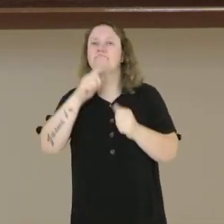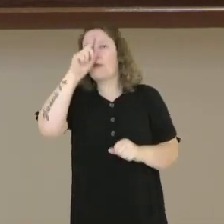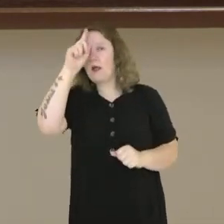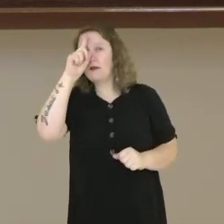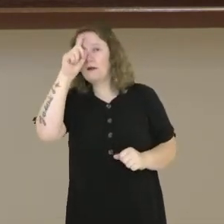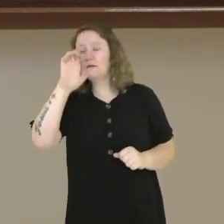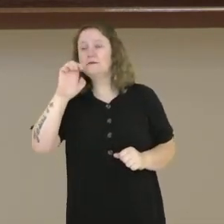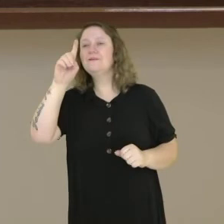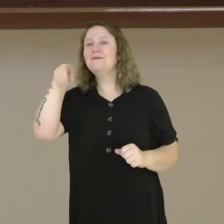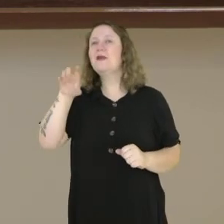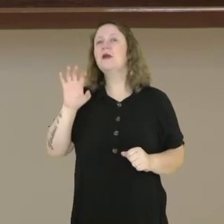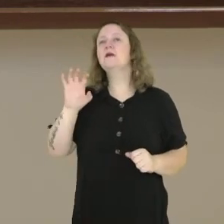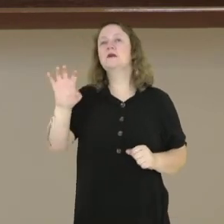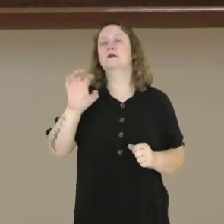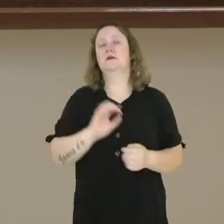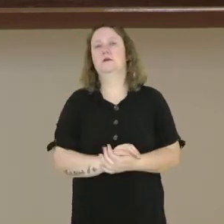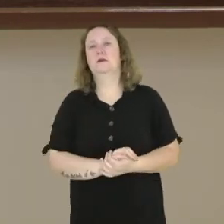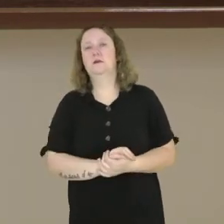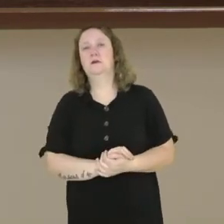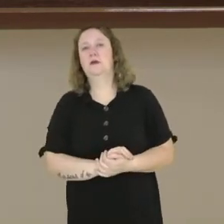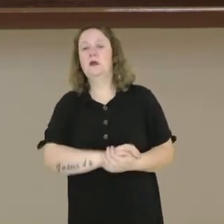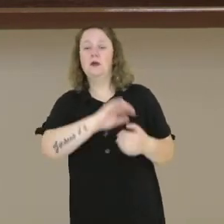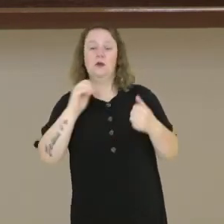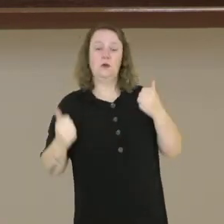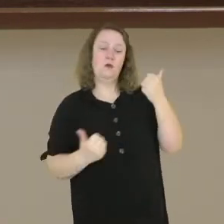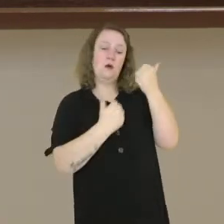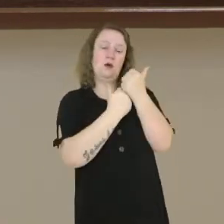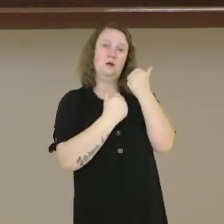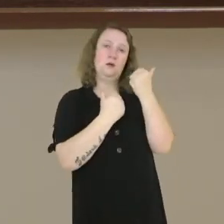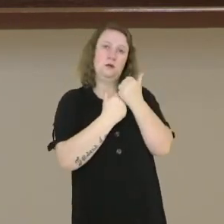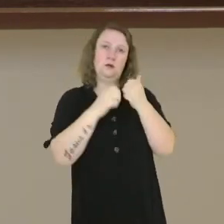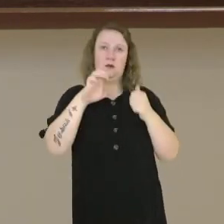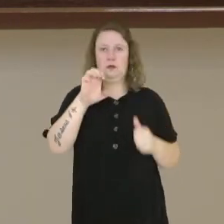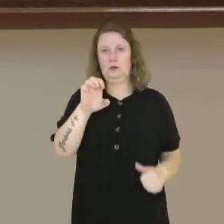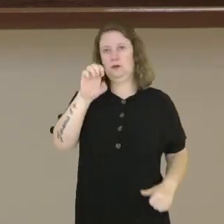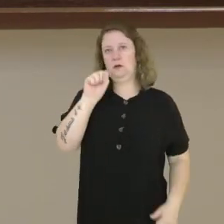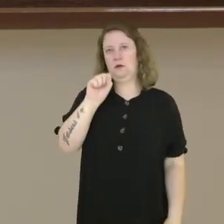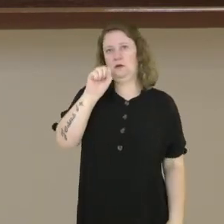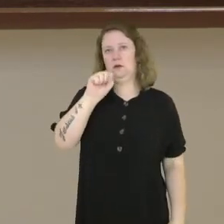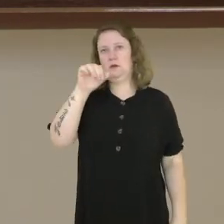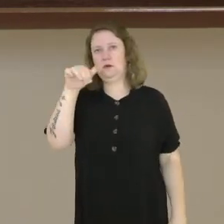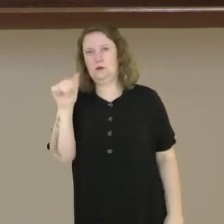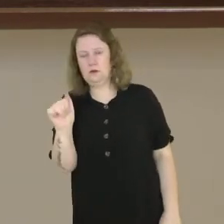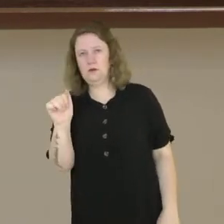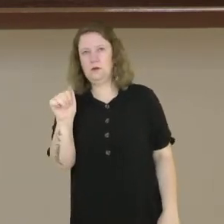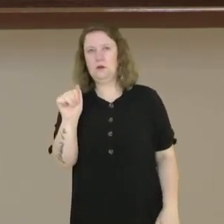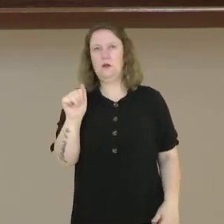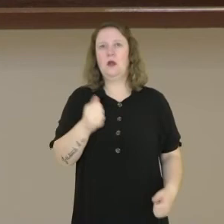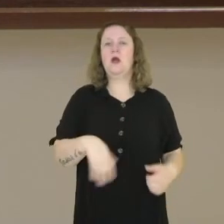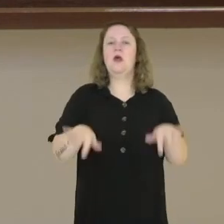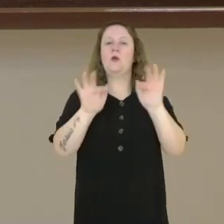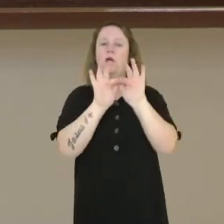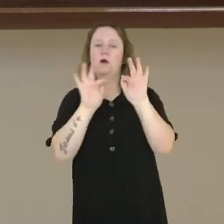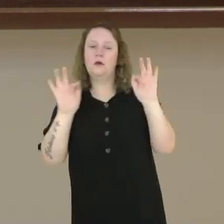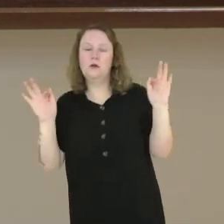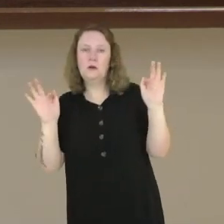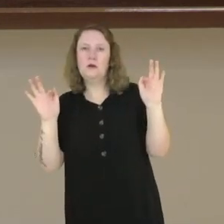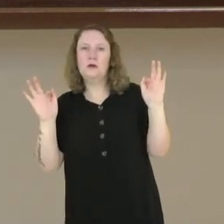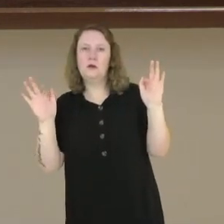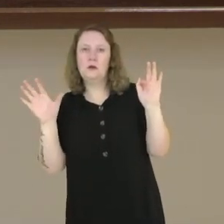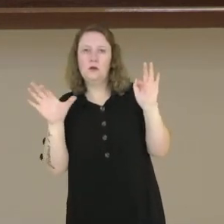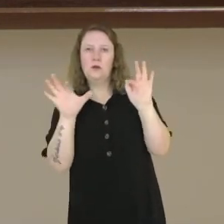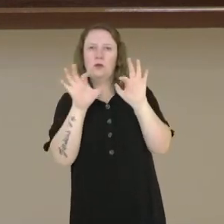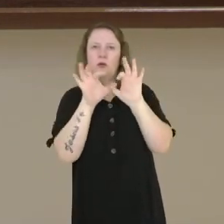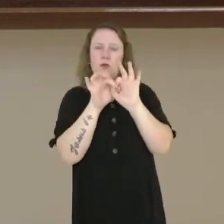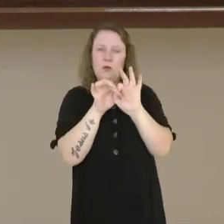essa, quer dizer que aquilo que eu substituí por essa é uma oração subordinada substantiva. É um truque que